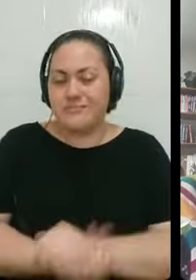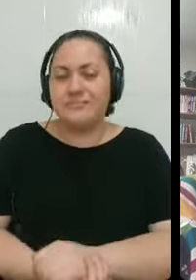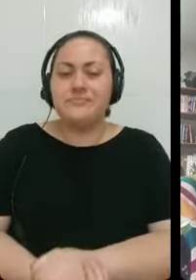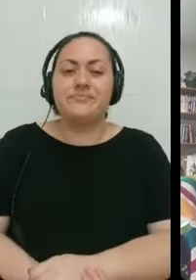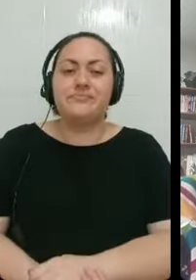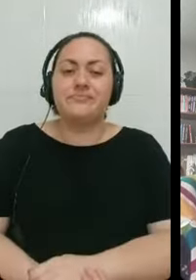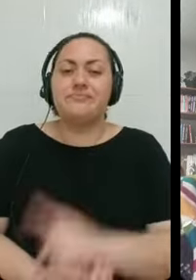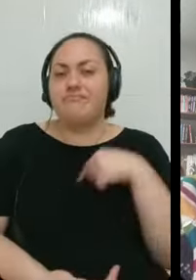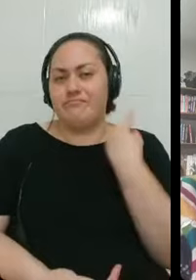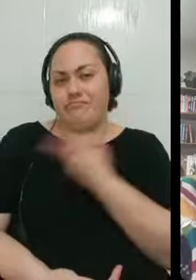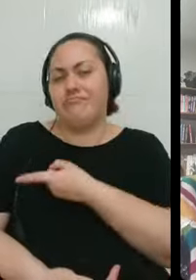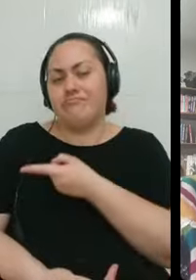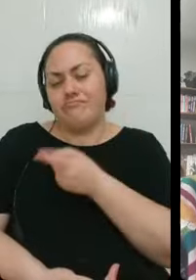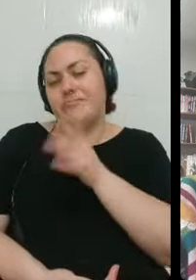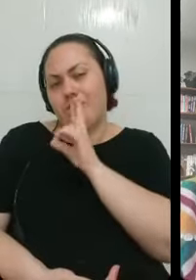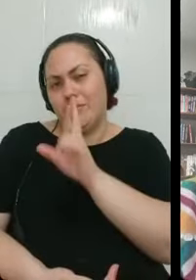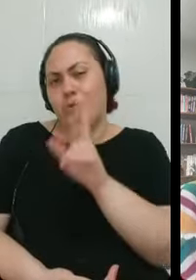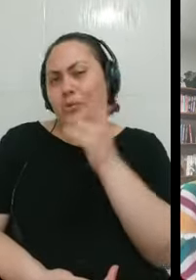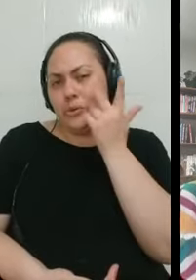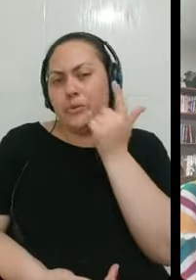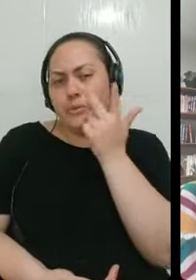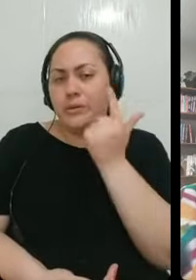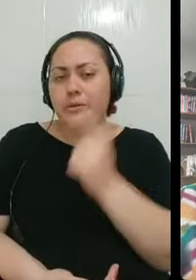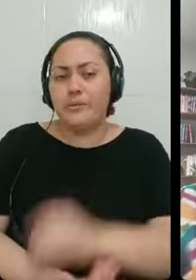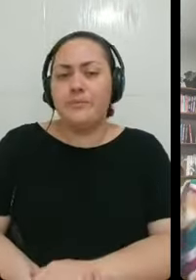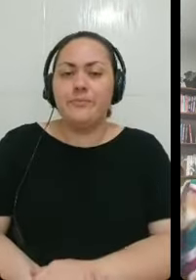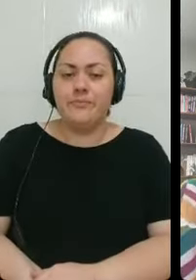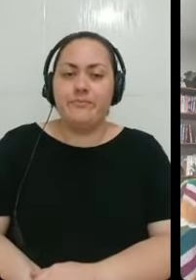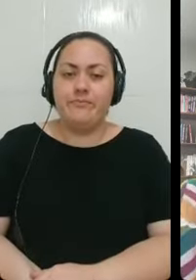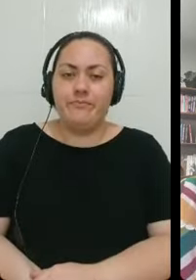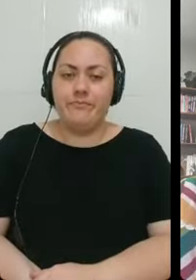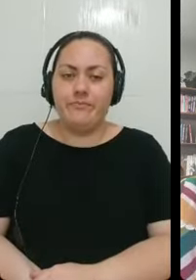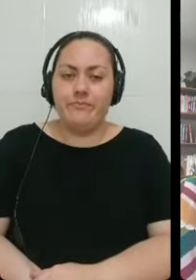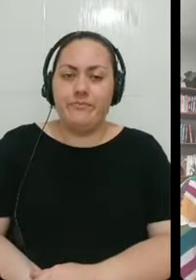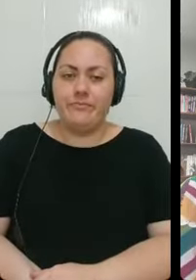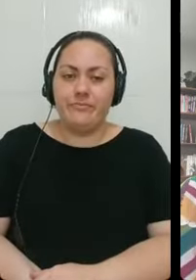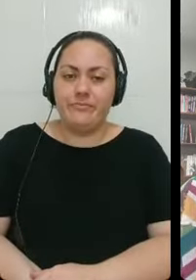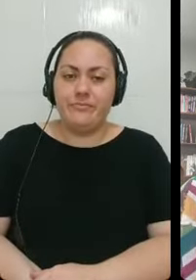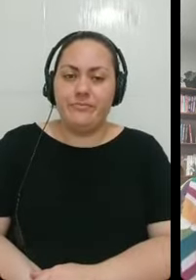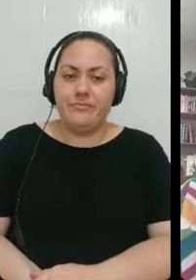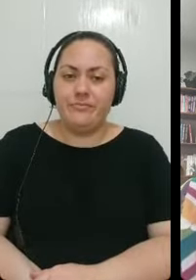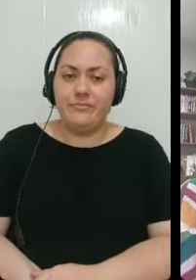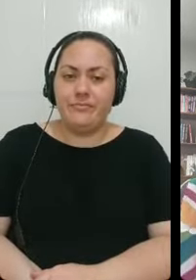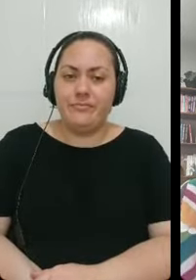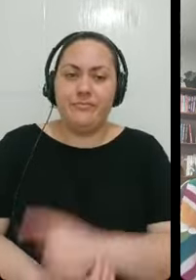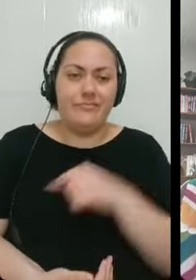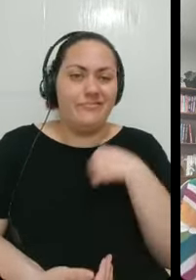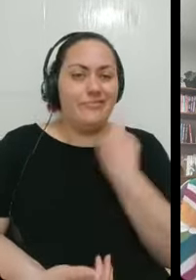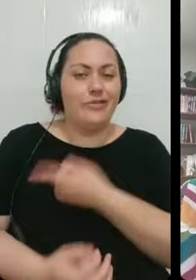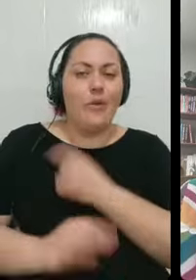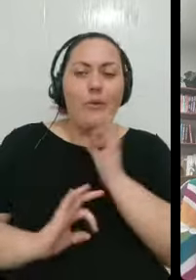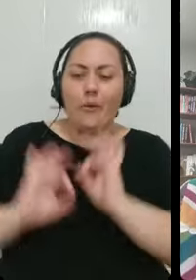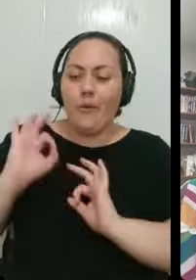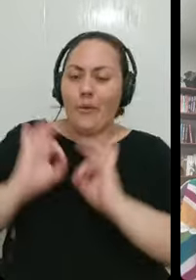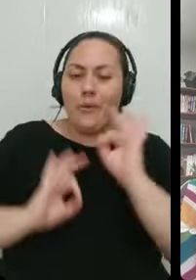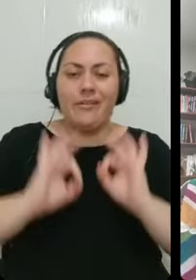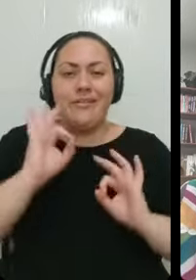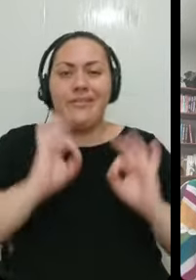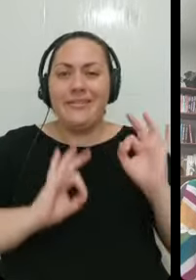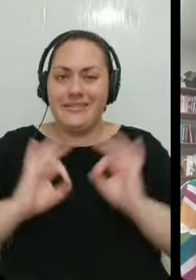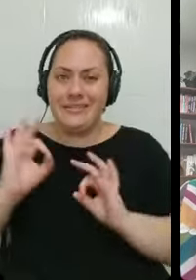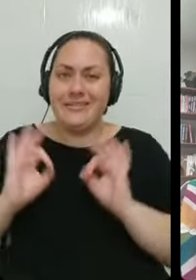que a gente responde, né, e a gente vai se organizando também, né,